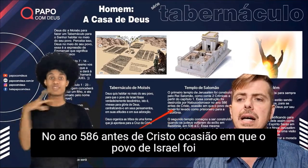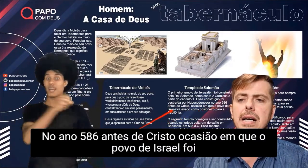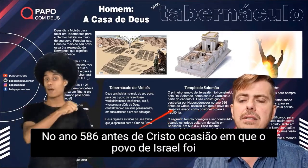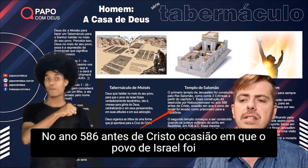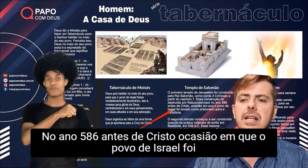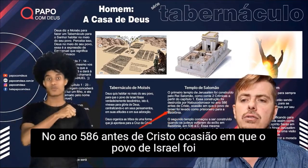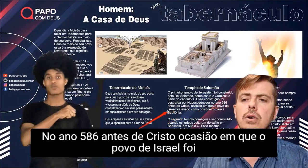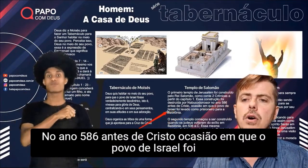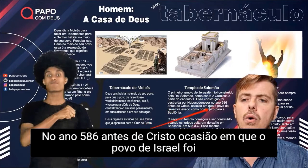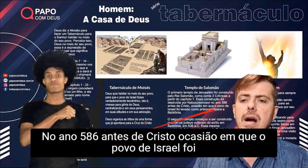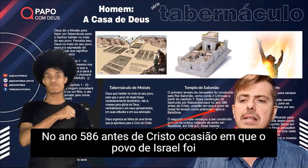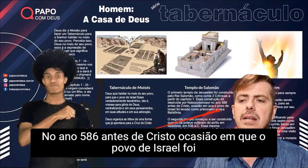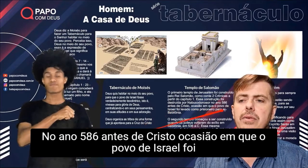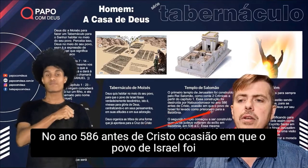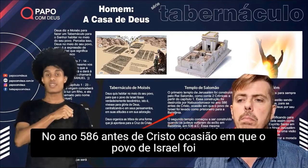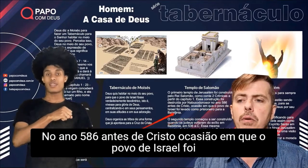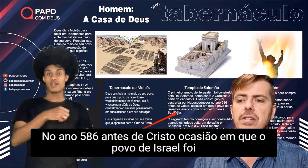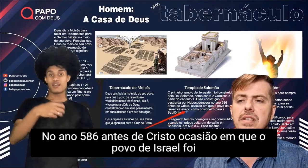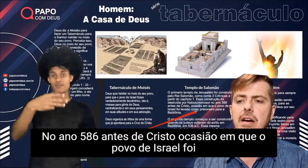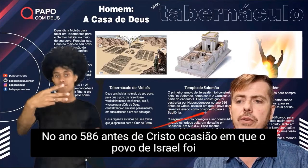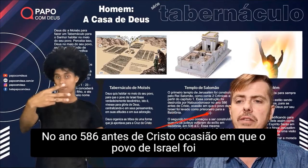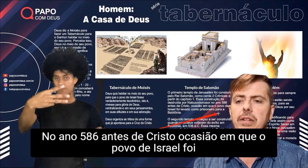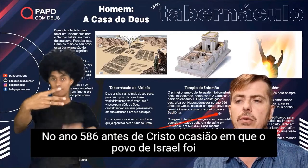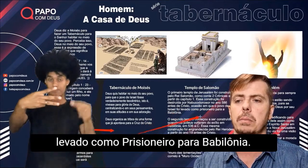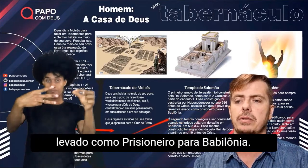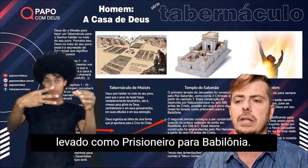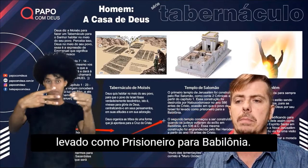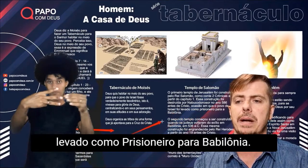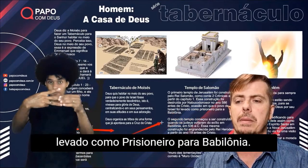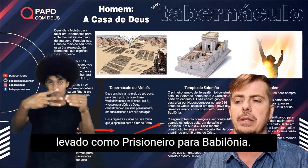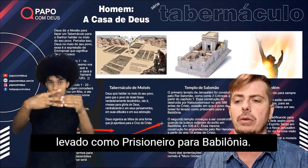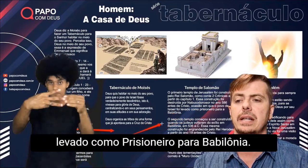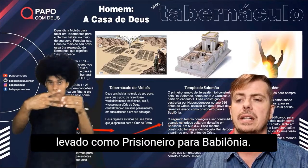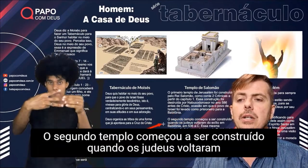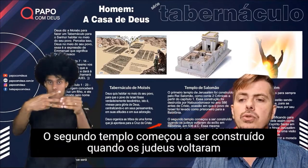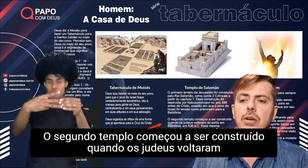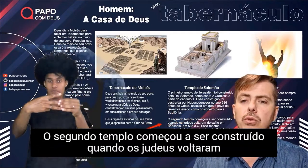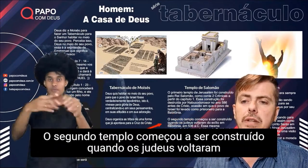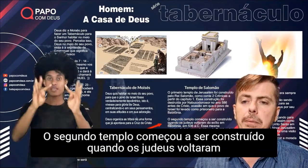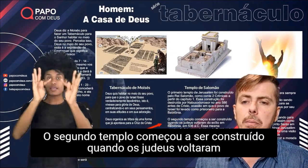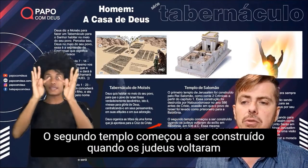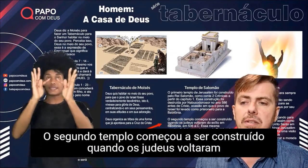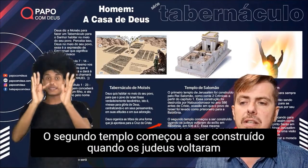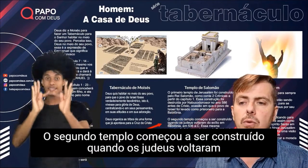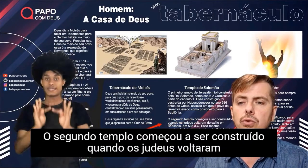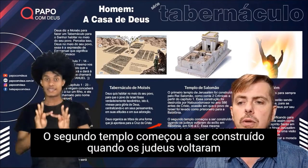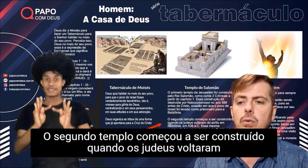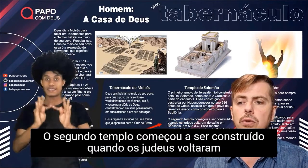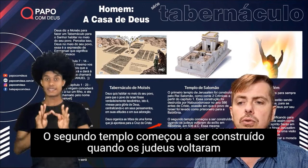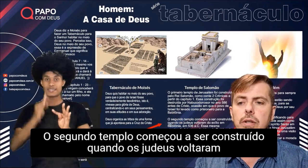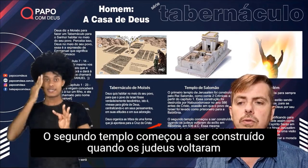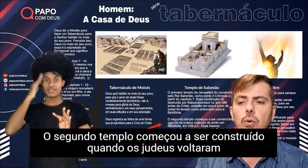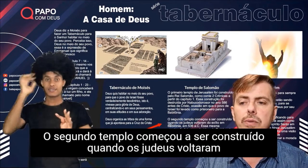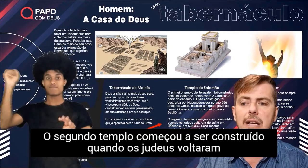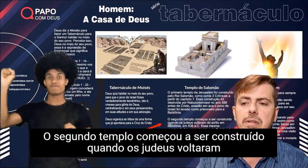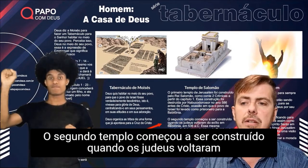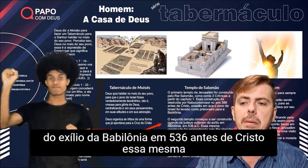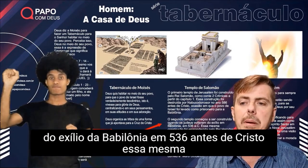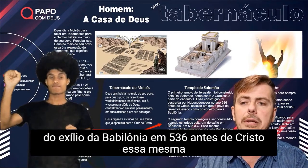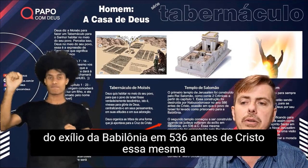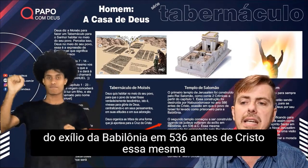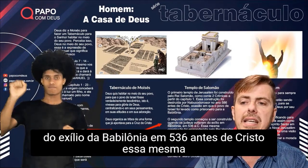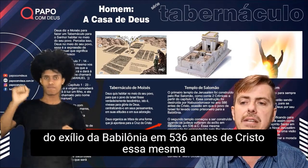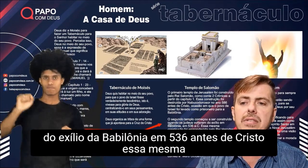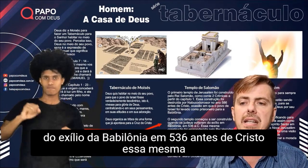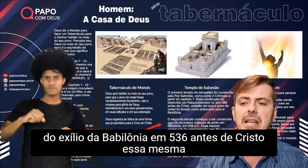586 antes de Cristo, ocasião em que o povo de Israel foi levado como prisioneiro para a Babilônia. O segundo templo começou a ser construído quando os judeus voltaram do